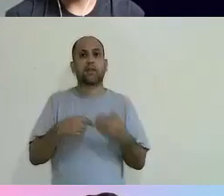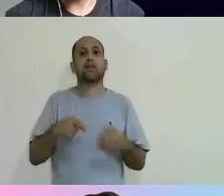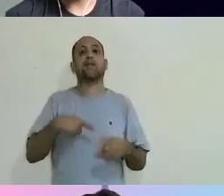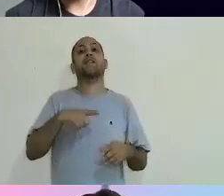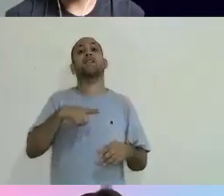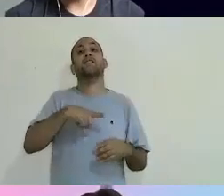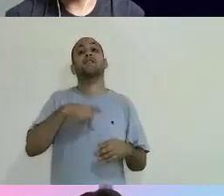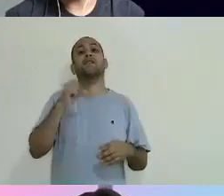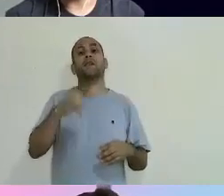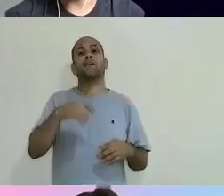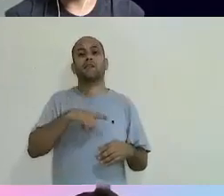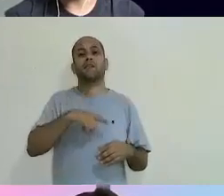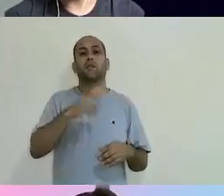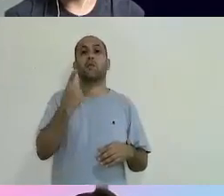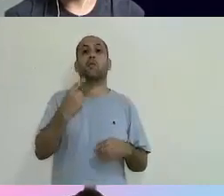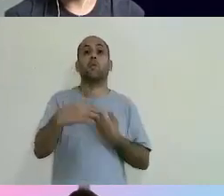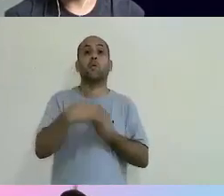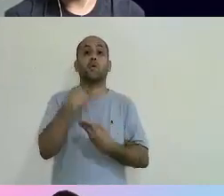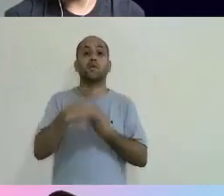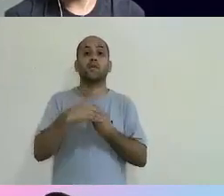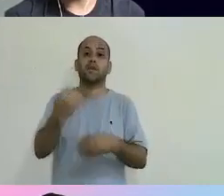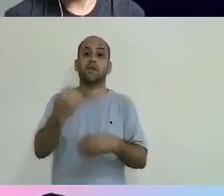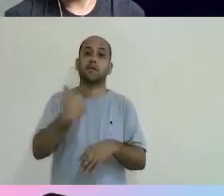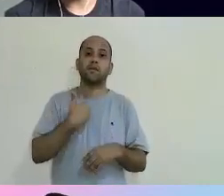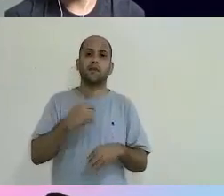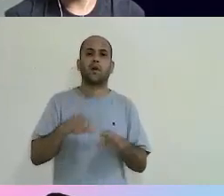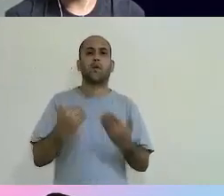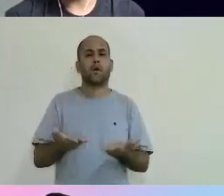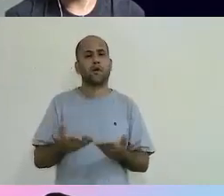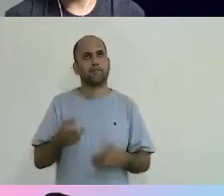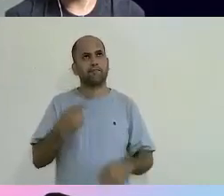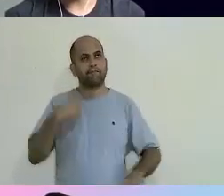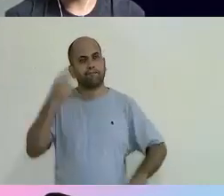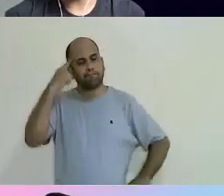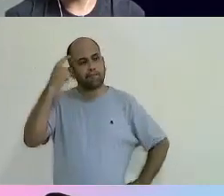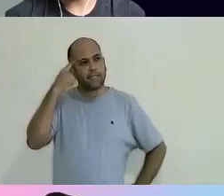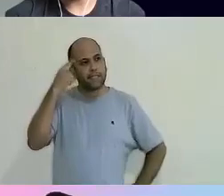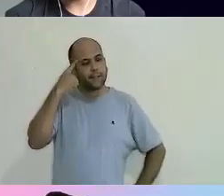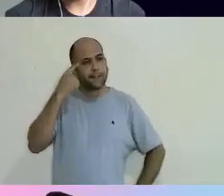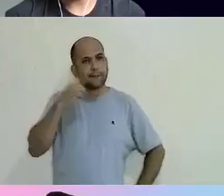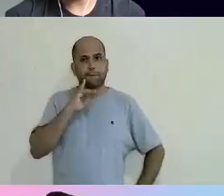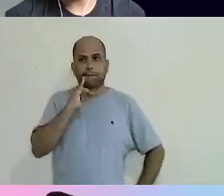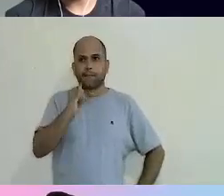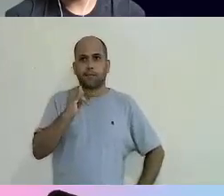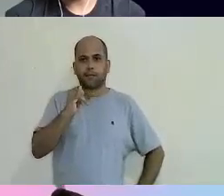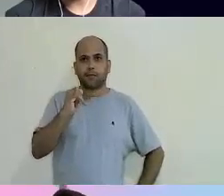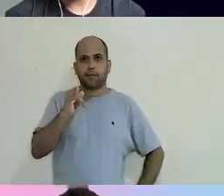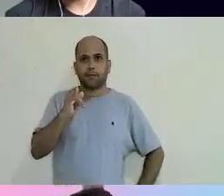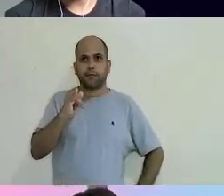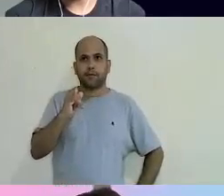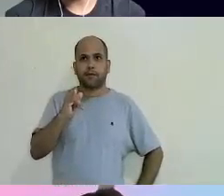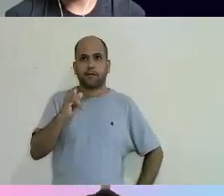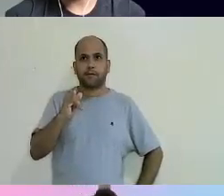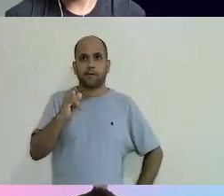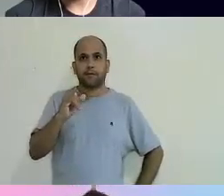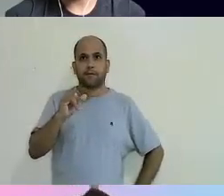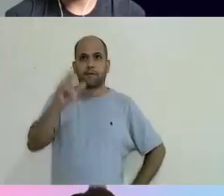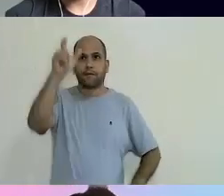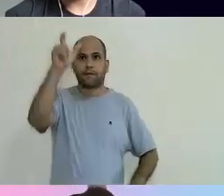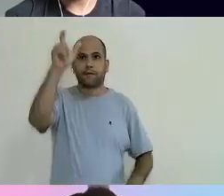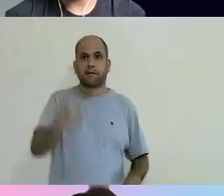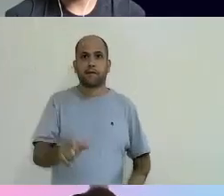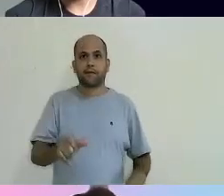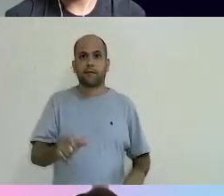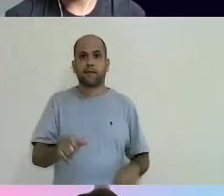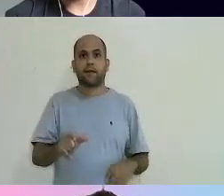que você pudesse me dar, qual seria? Ela olhou, pensou, falou, não seja parafuso, seja